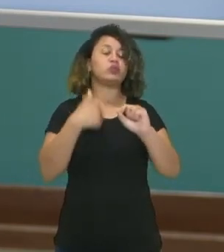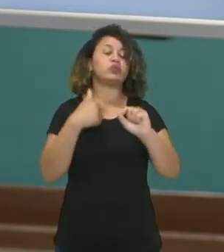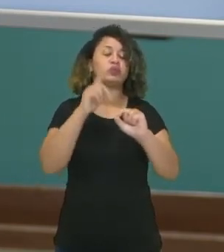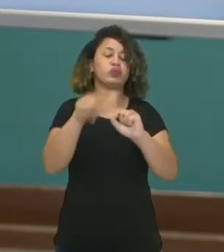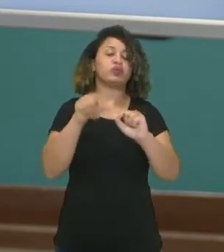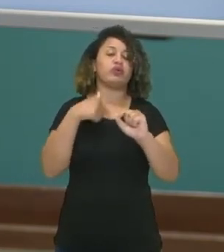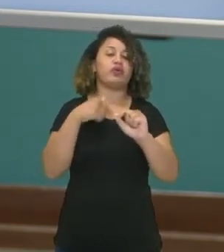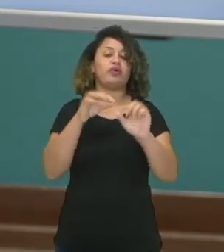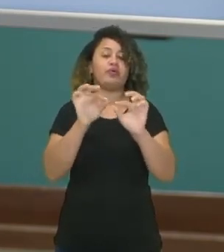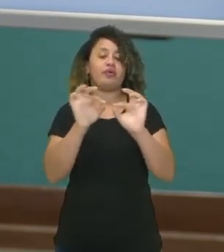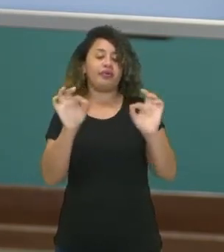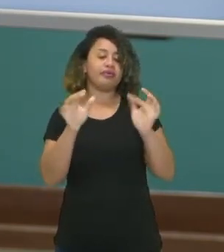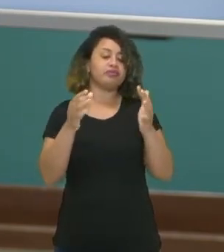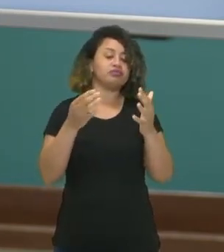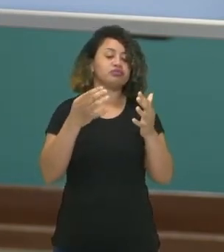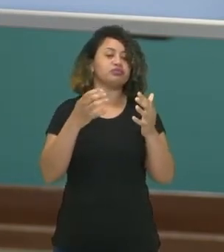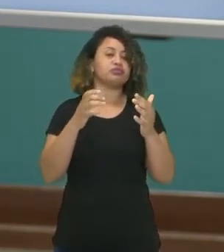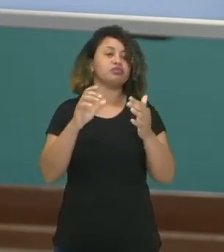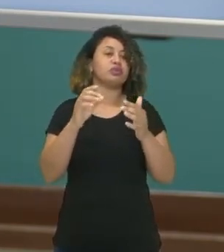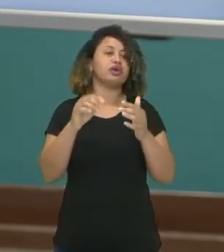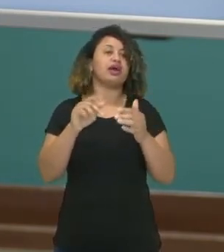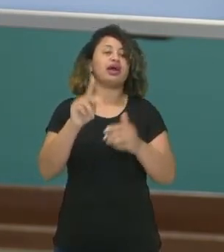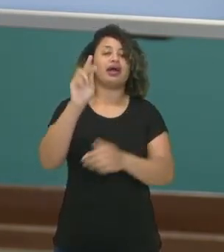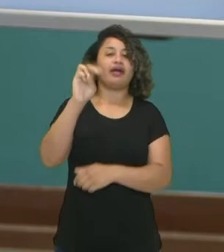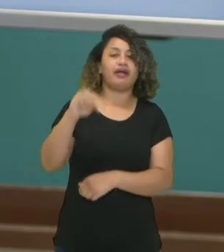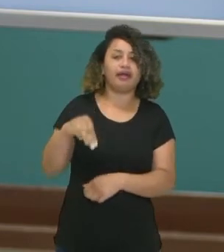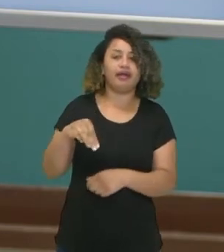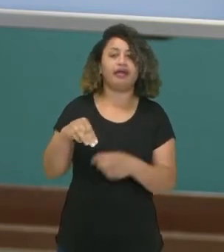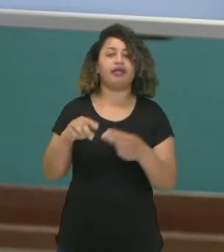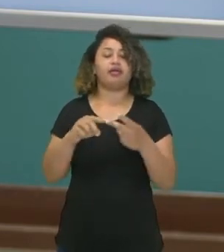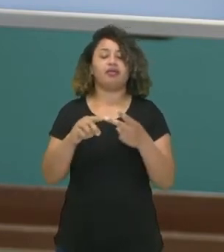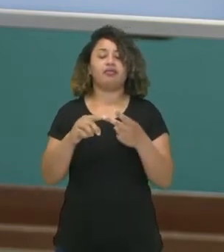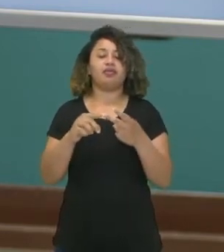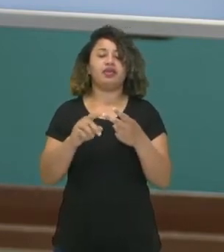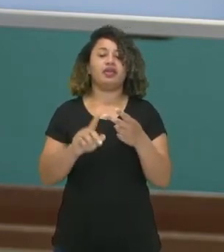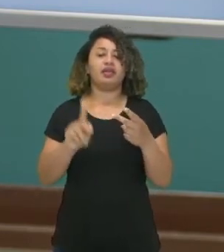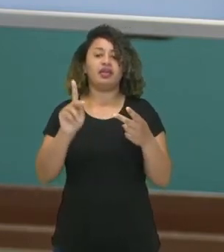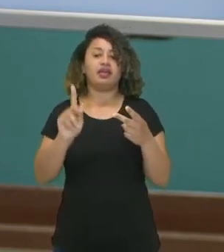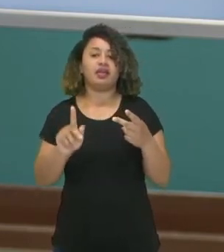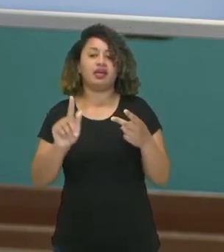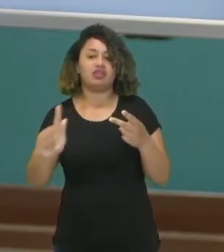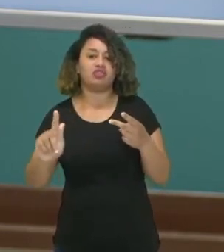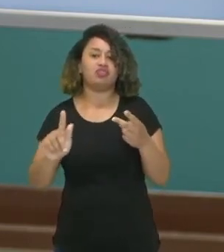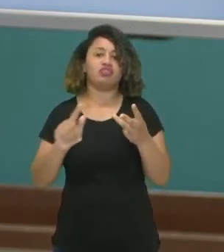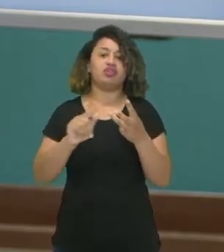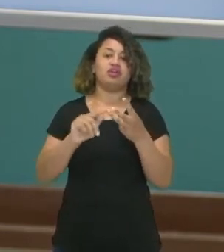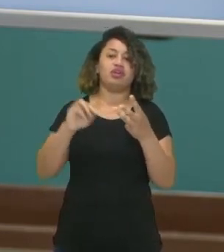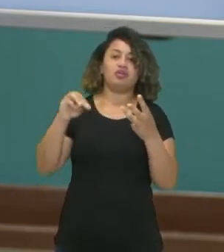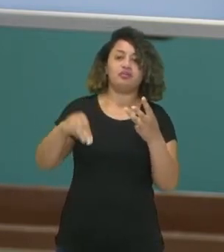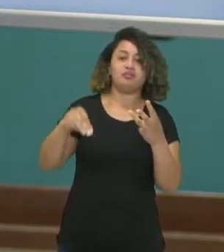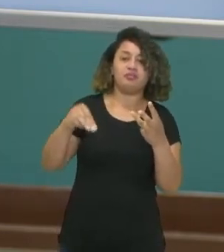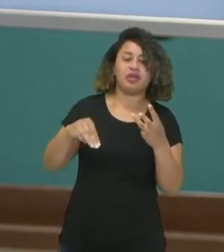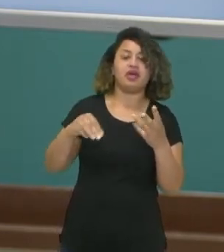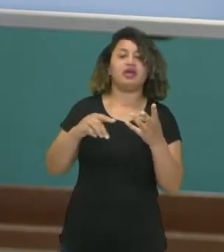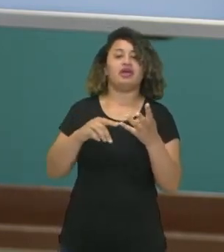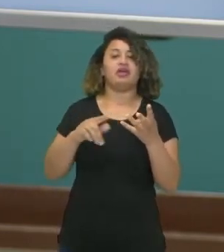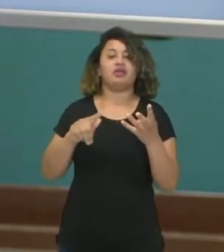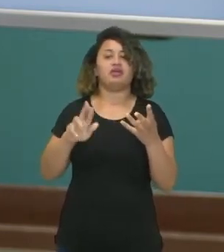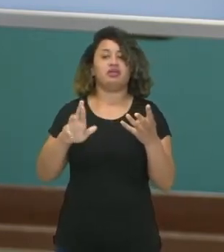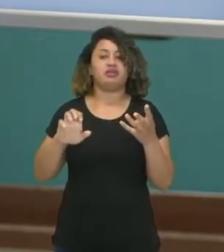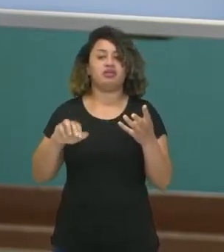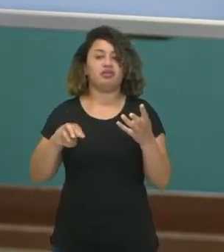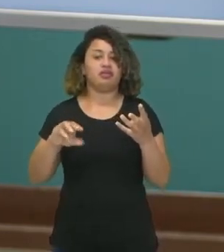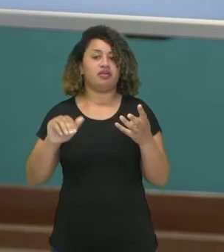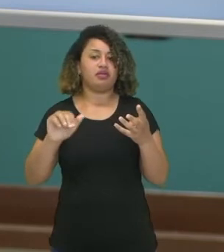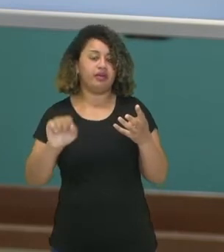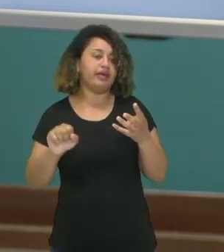de medida. Quilômetros, quilos, metros, gramas, ok?